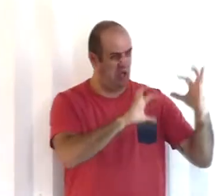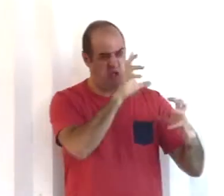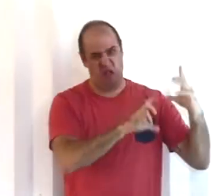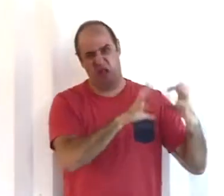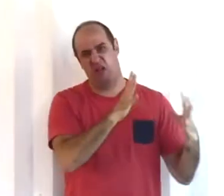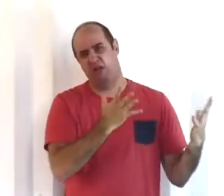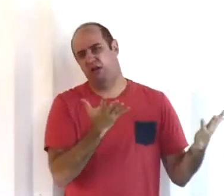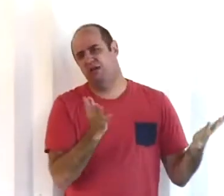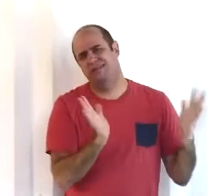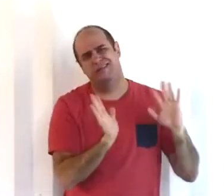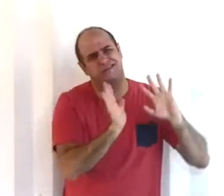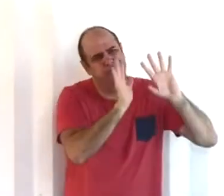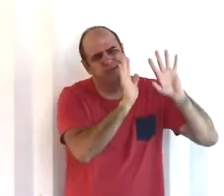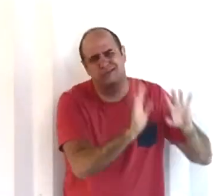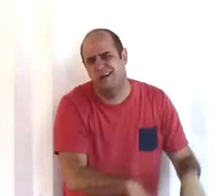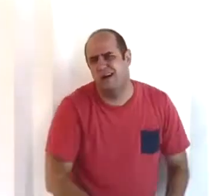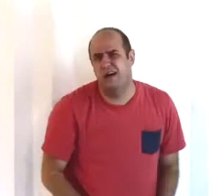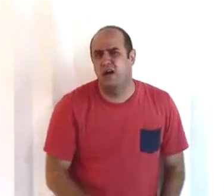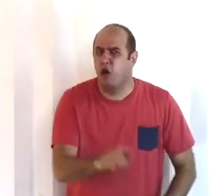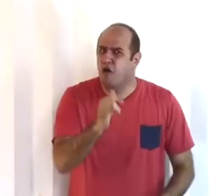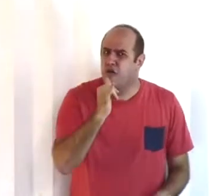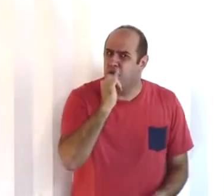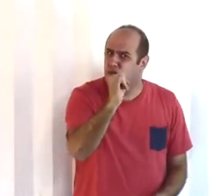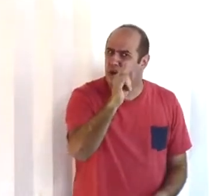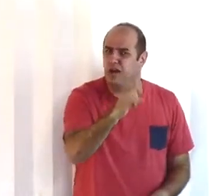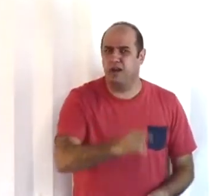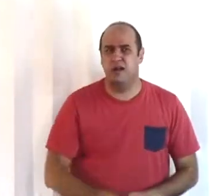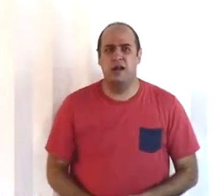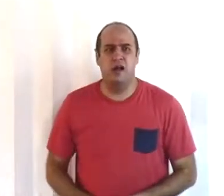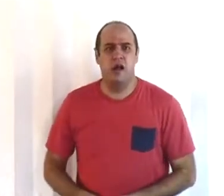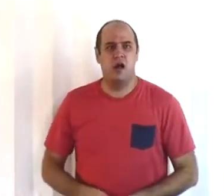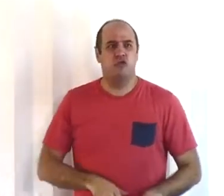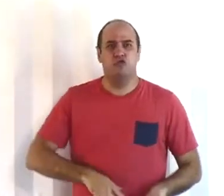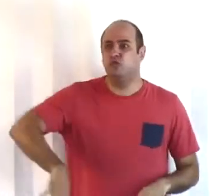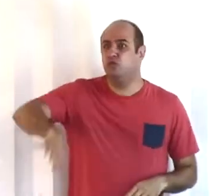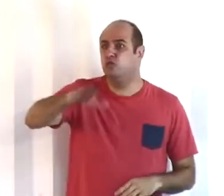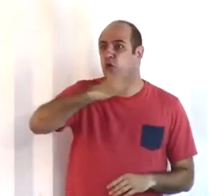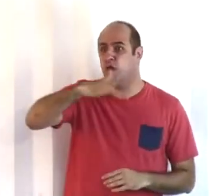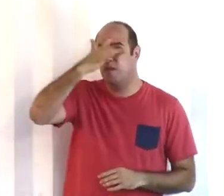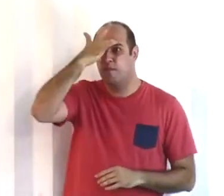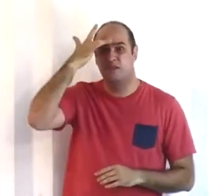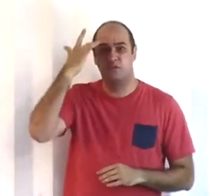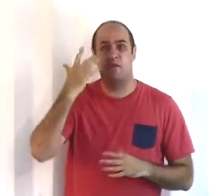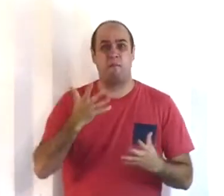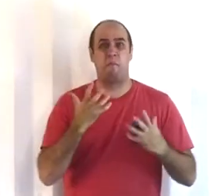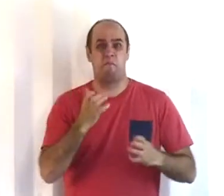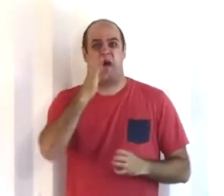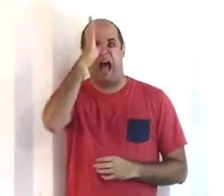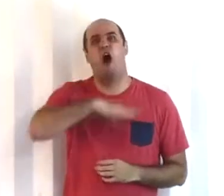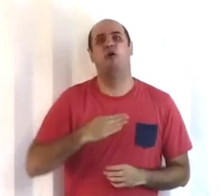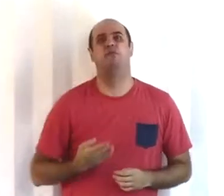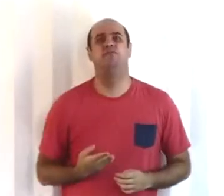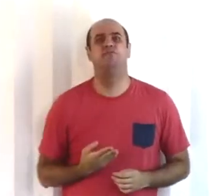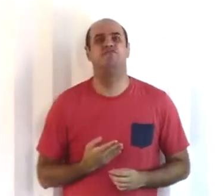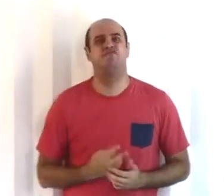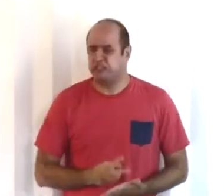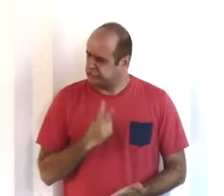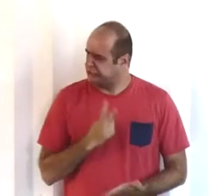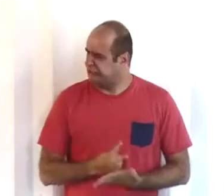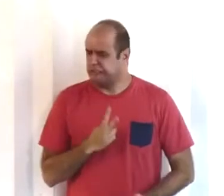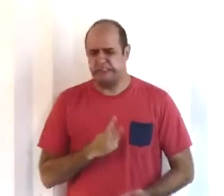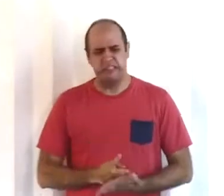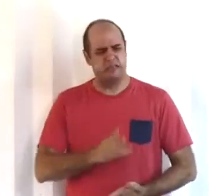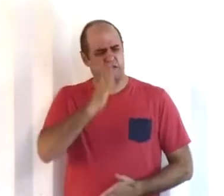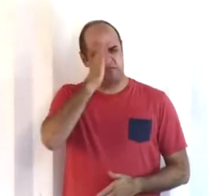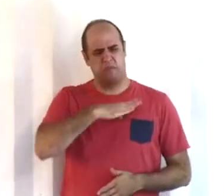mal. Deixa eu dizer uma coisa muito simples para você, todas as pessoas sempre farão algum tipo de mal. Nós sempre faremos algum tipo de